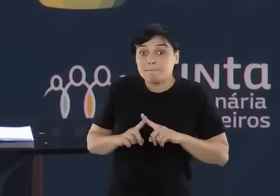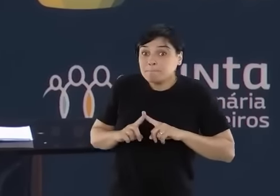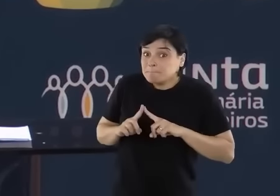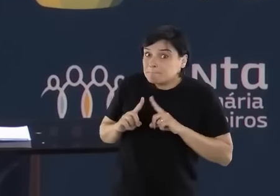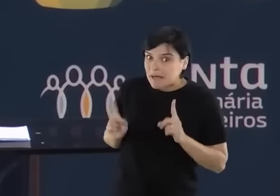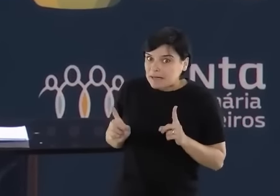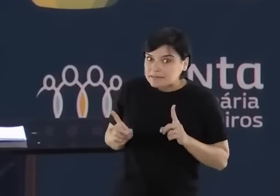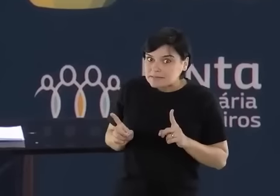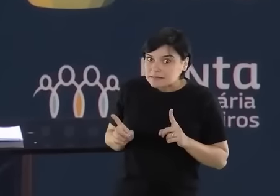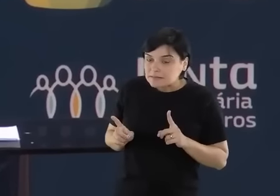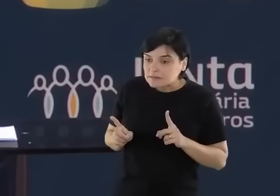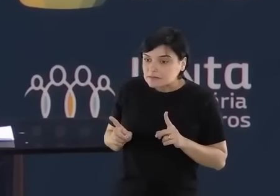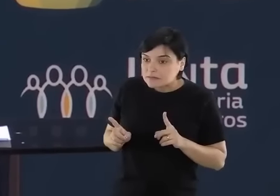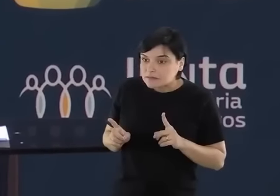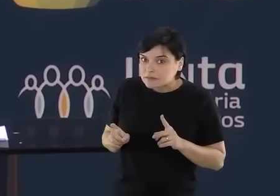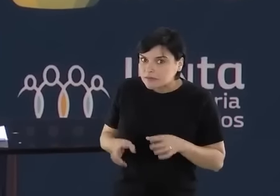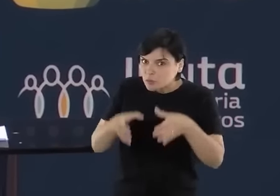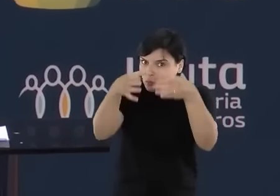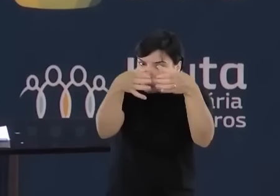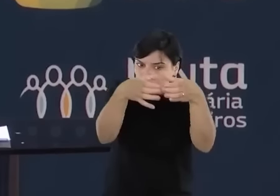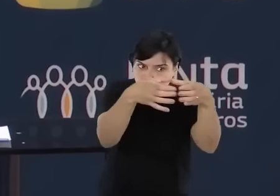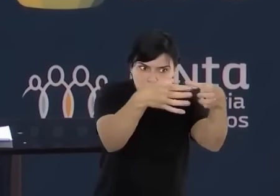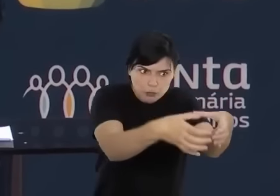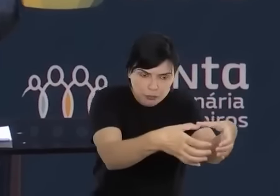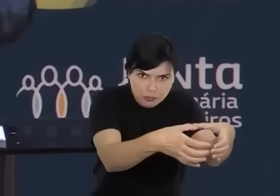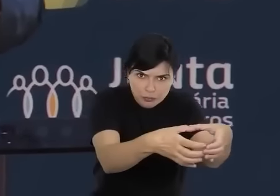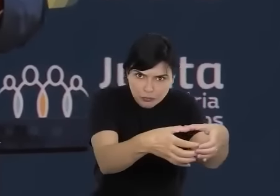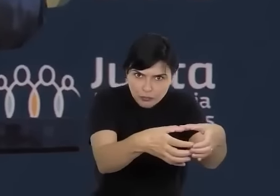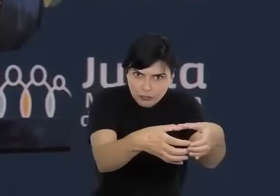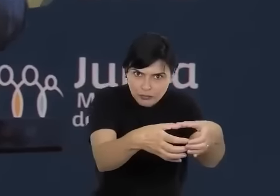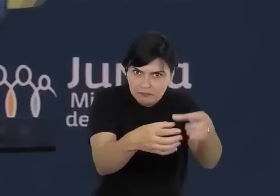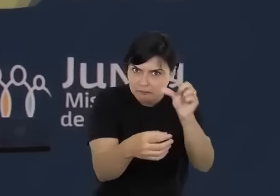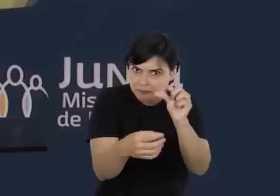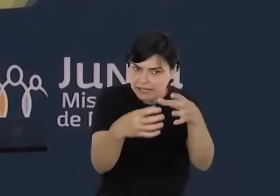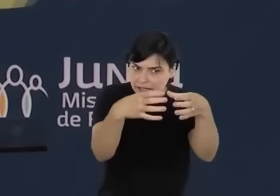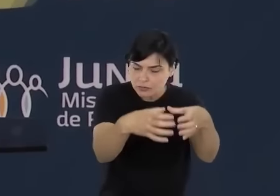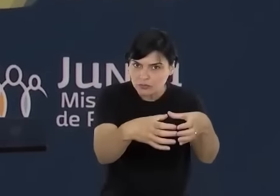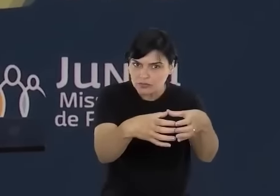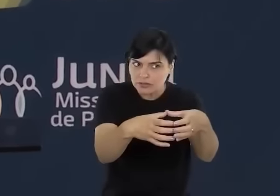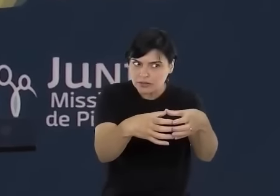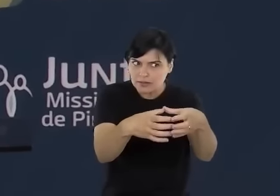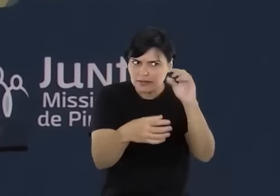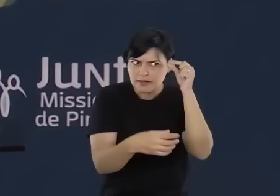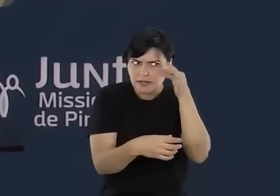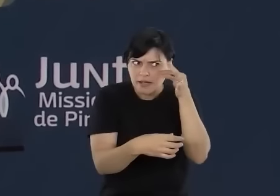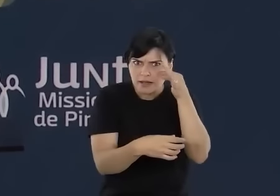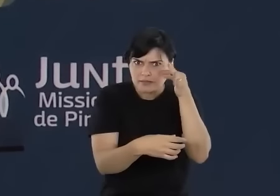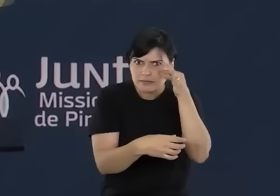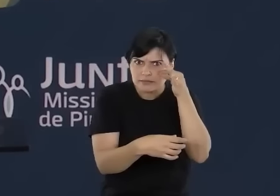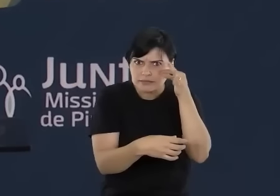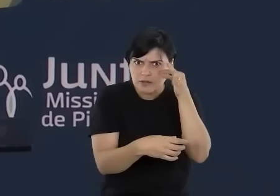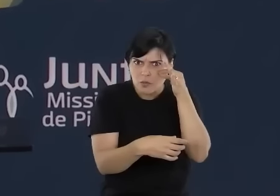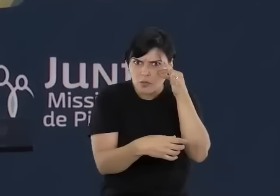a ele e creram e a Bíblia diz que o evangelho que tá sendo anunciado aqui hoje é o